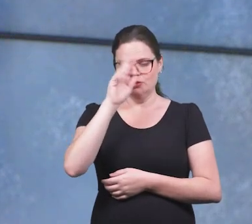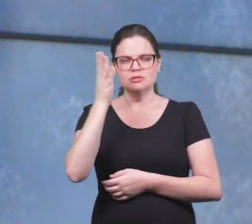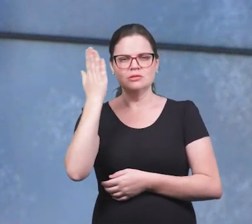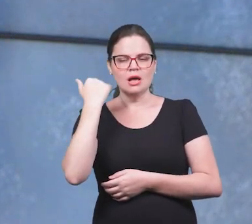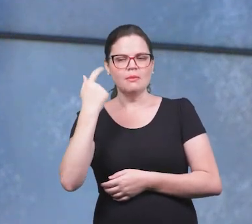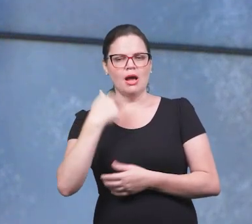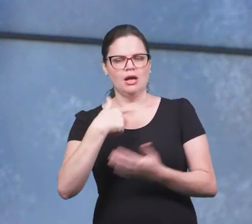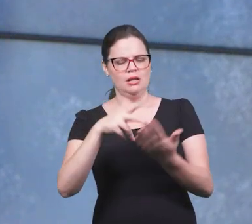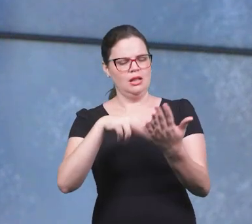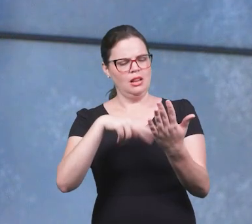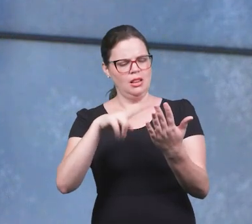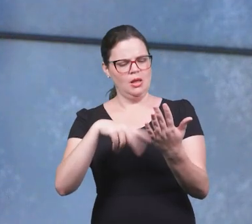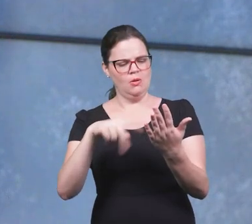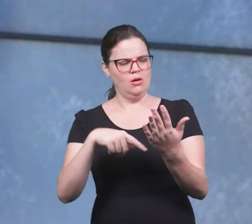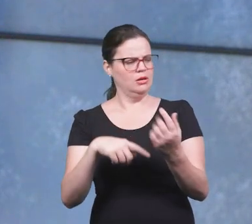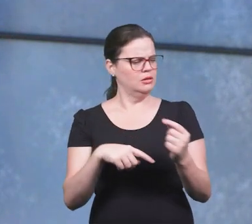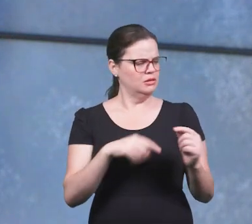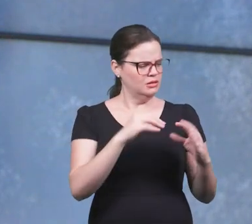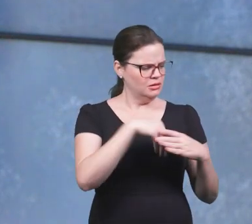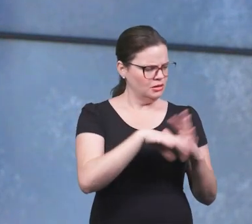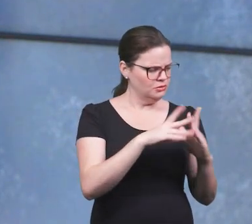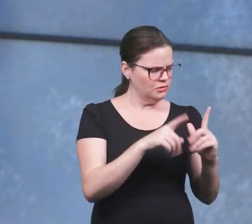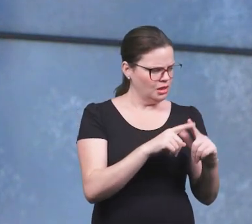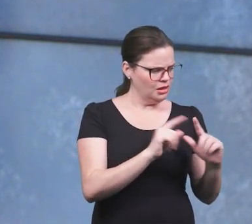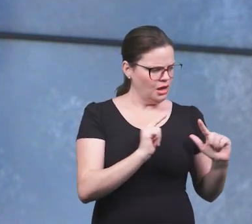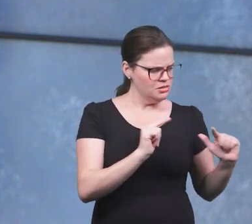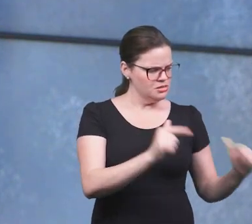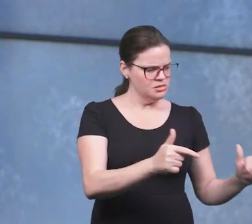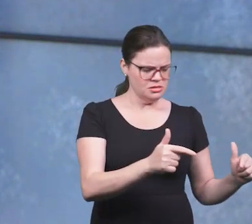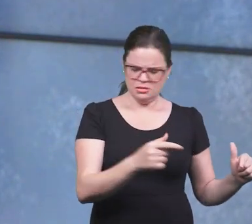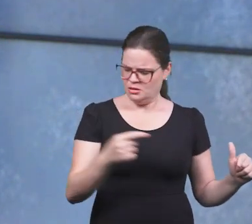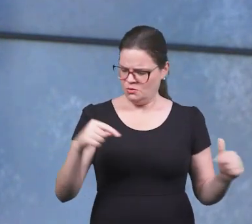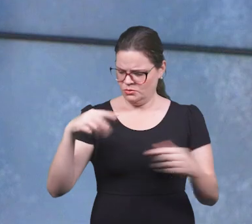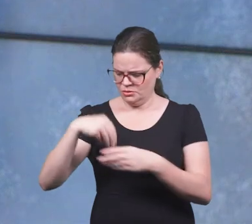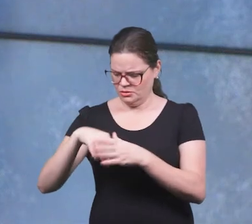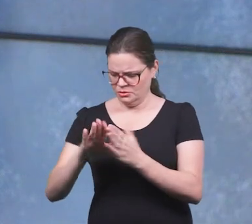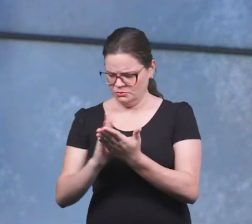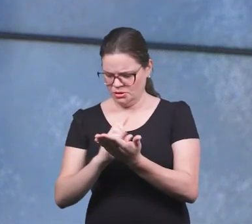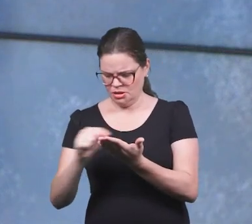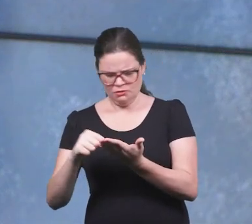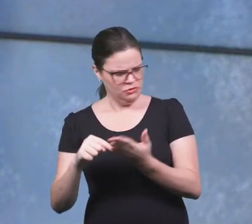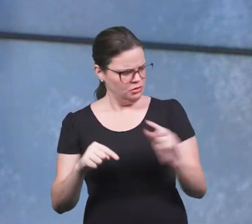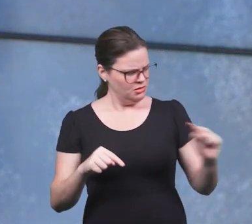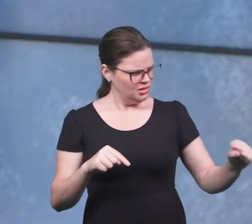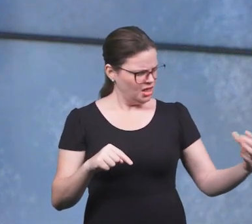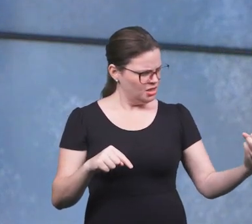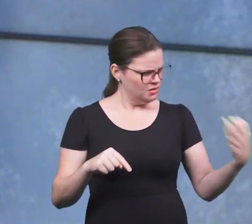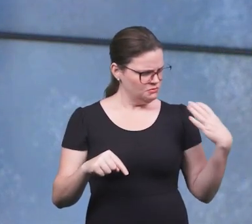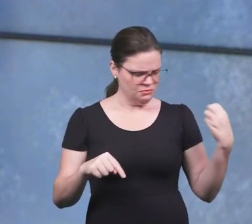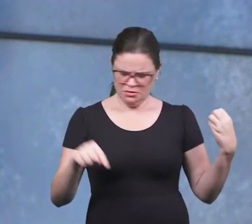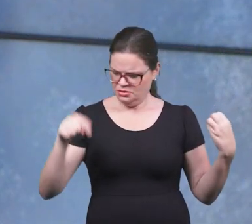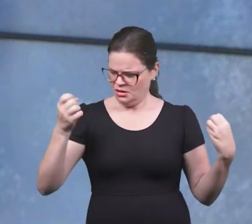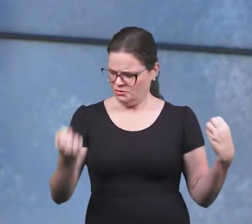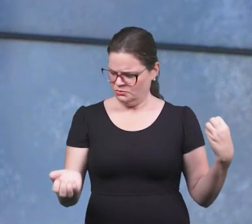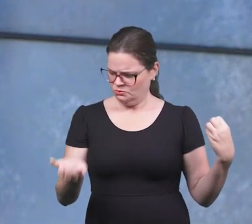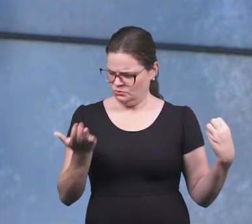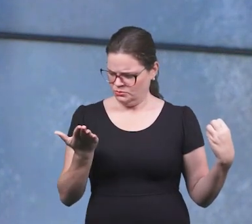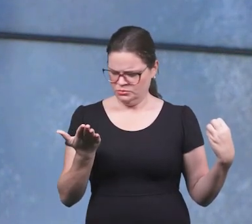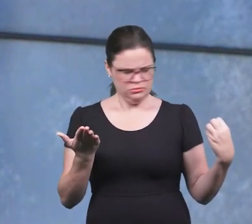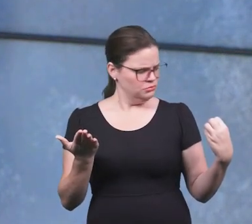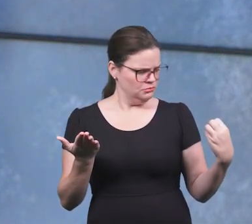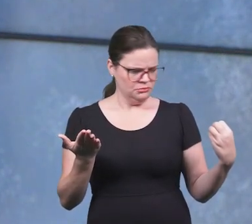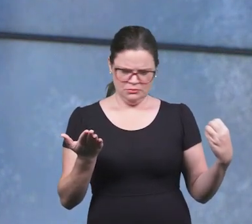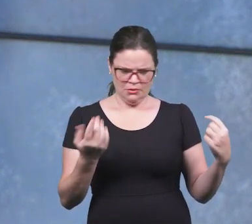atitudes da igreja, que aquilo que estava sendo ensinado, né, estavam em desacordo com a palavra.